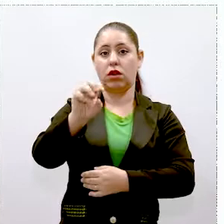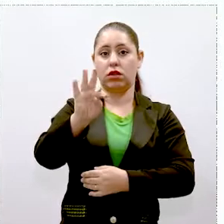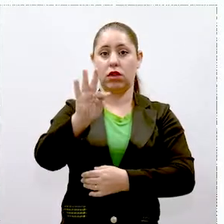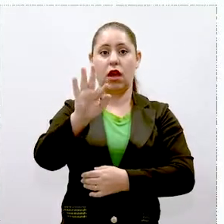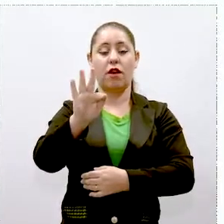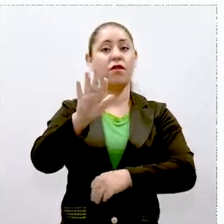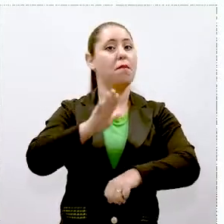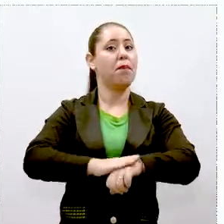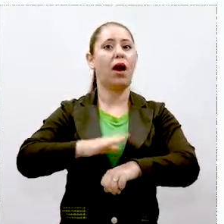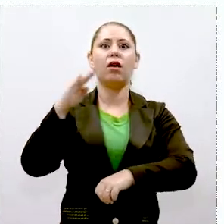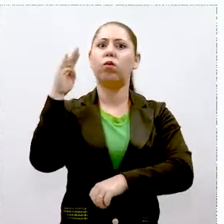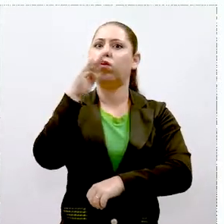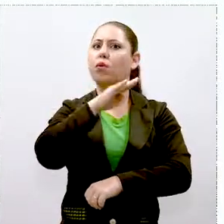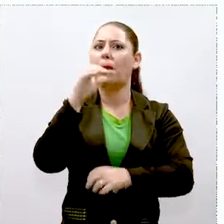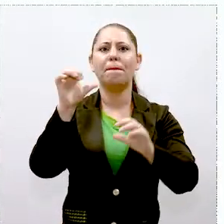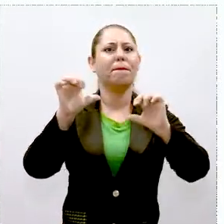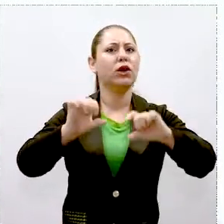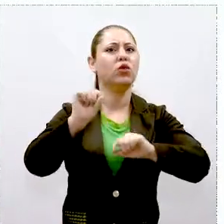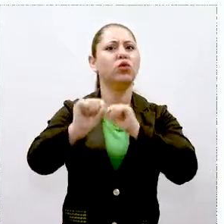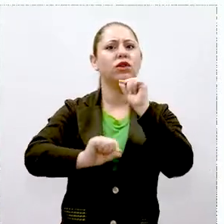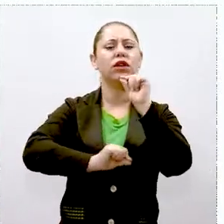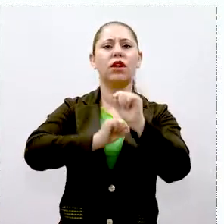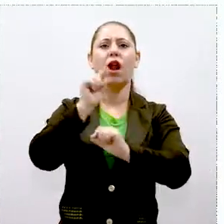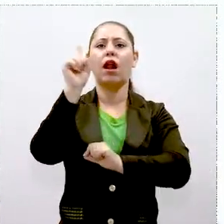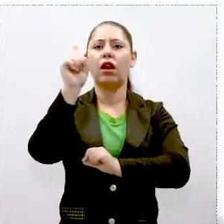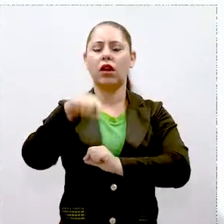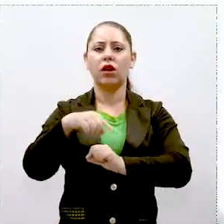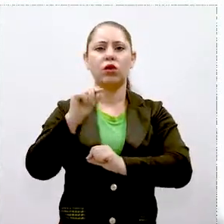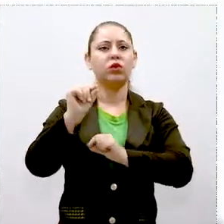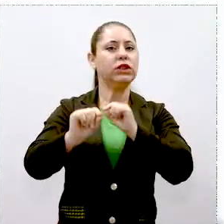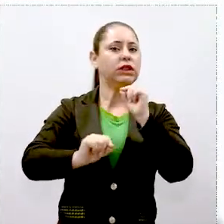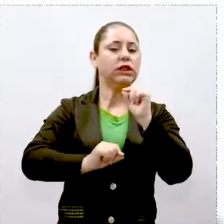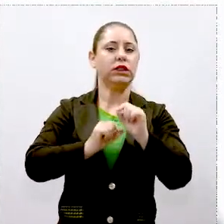é mais grave, que é considerado inclusive como